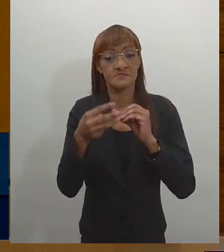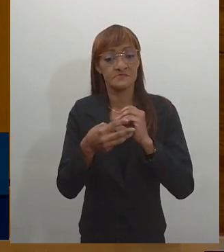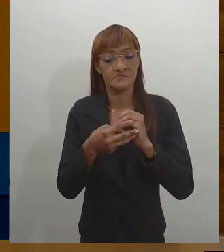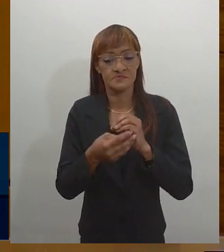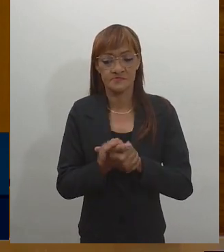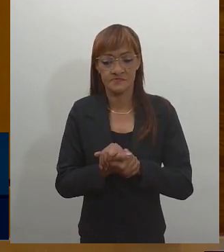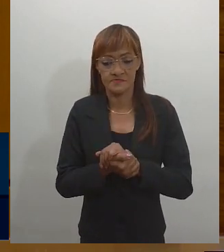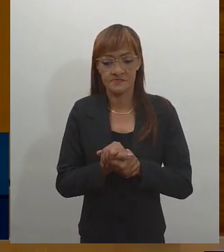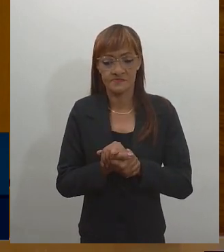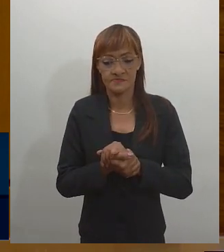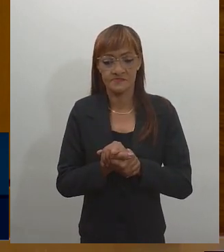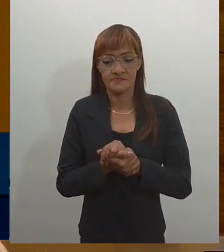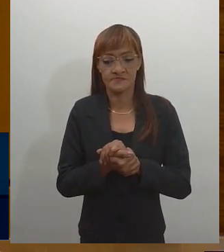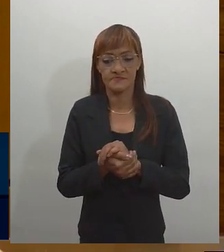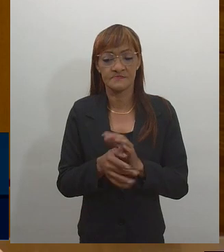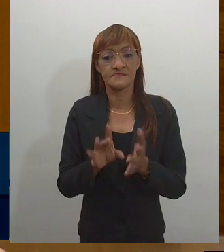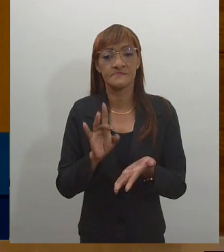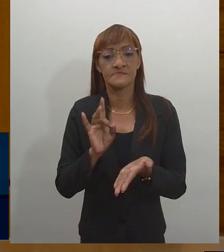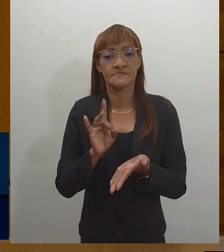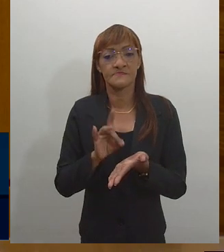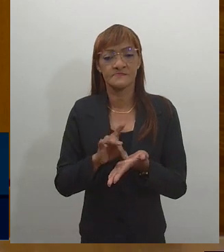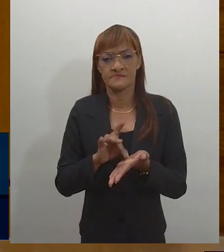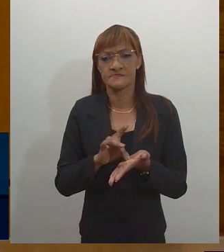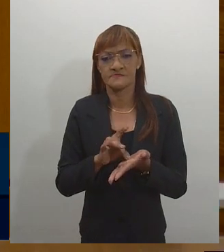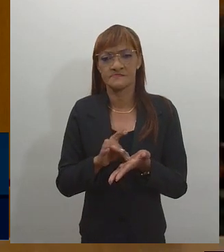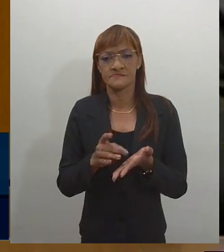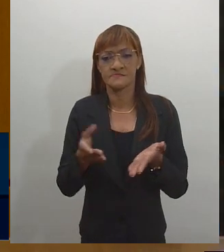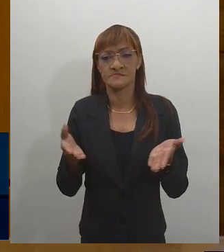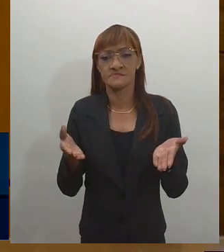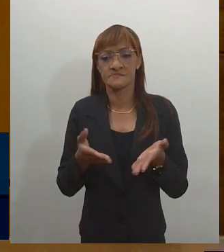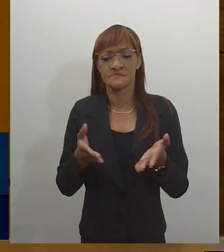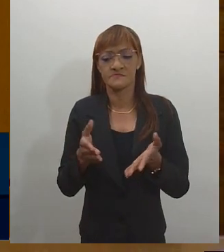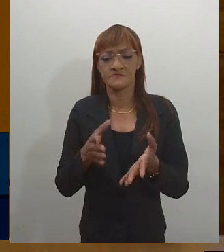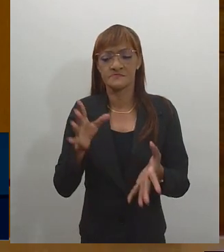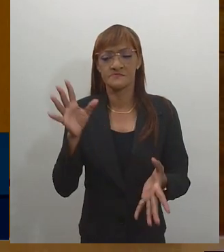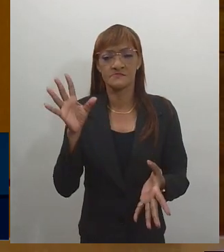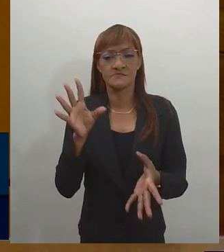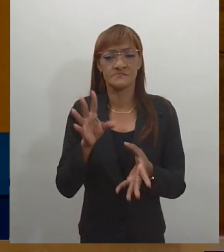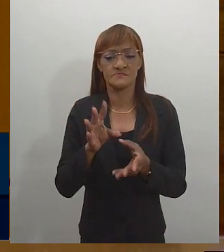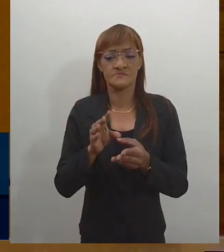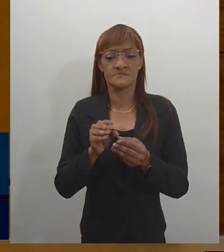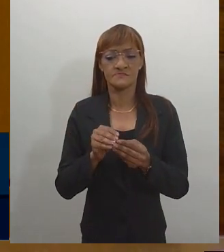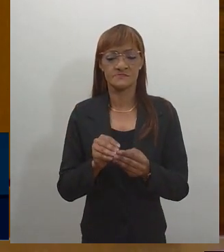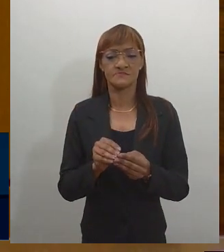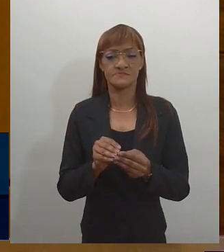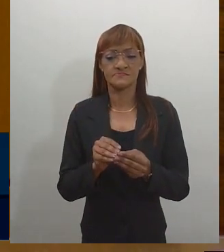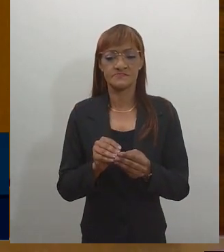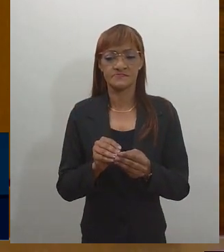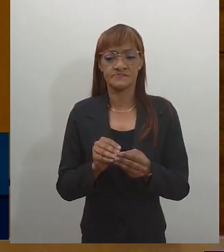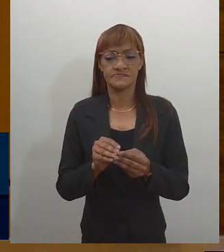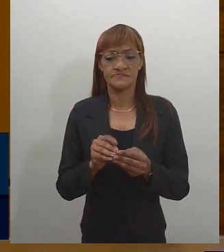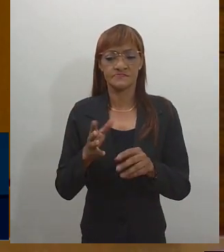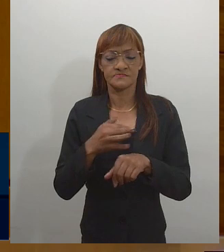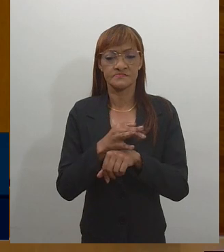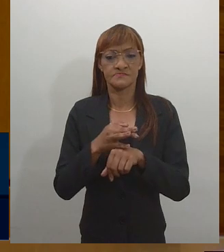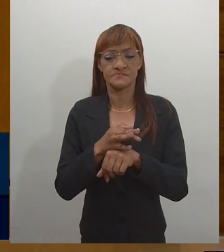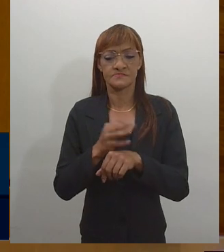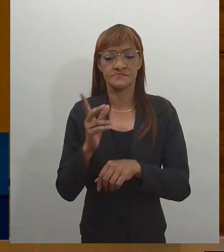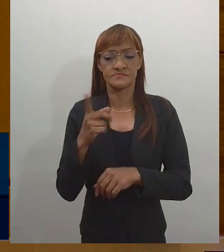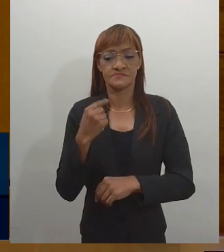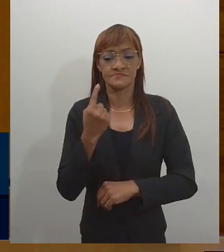aqui uma prestação de contas do que foi o nosso recesso, deputado Neto Batalha. Como eu disse no pequeno expediente,